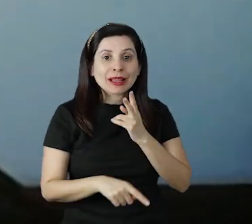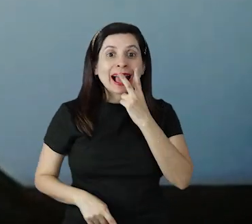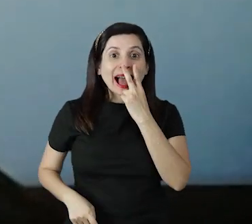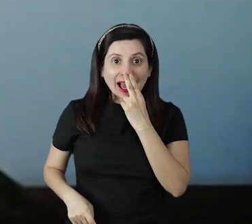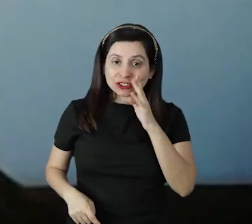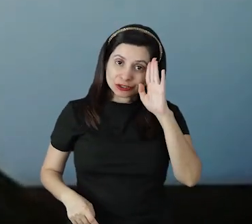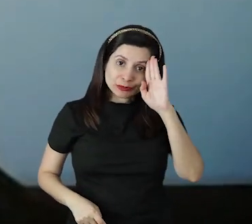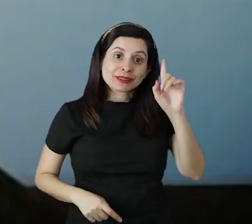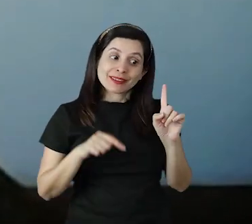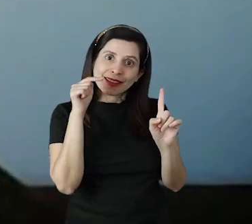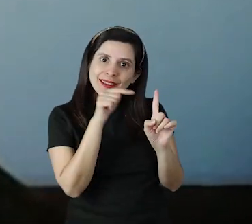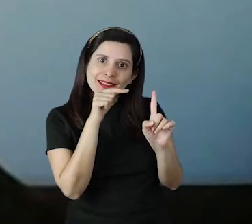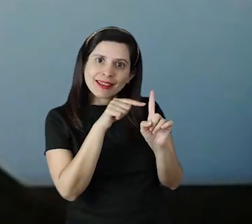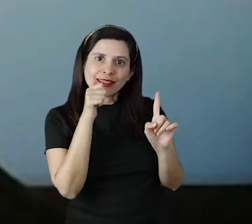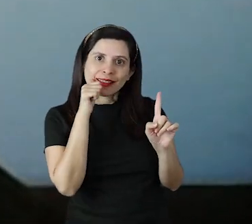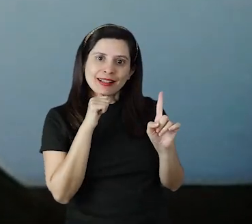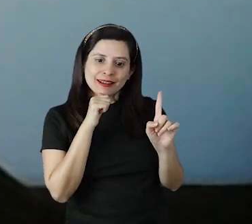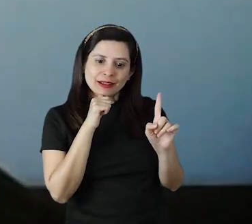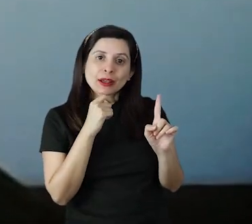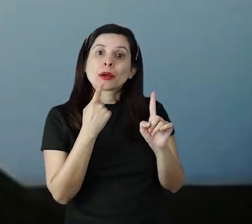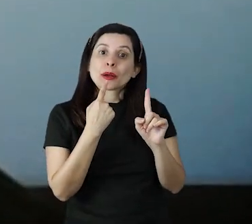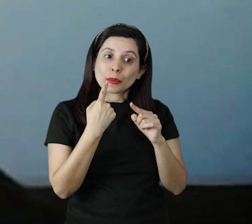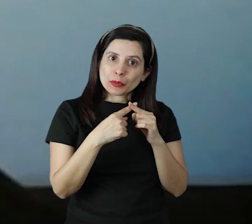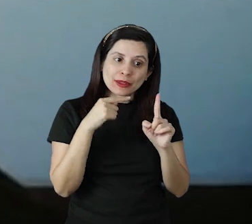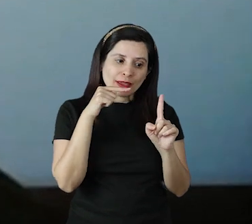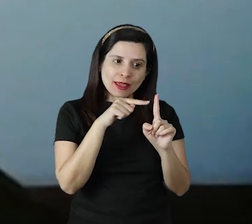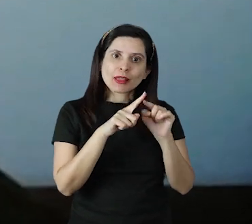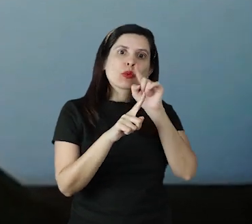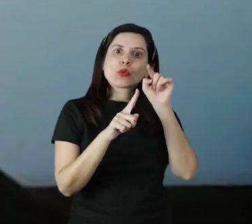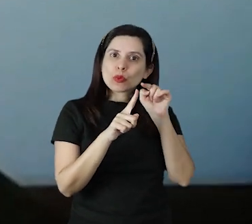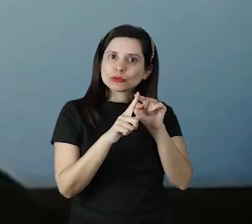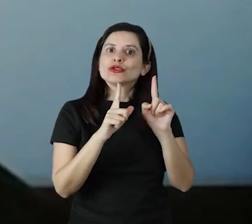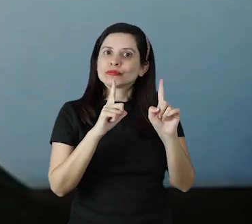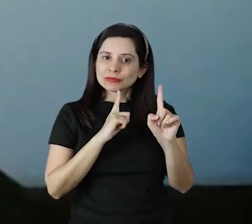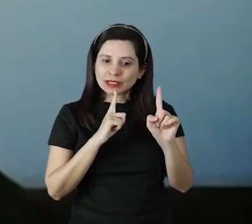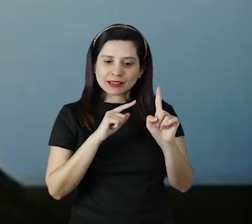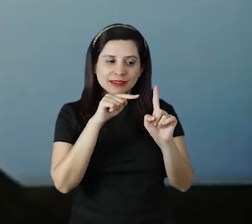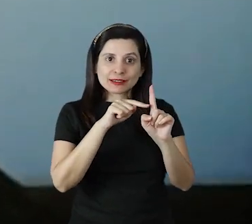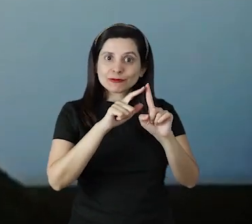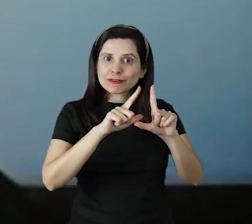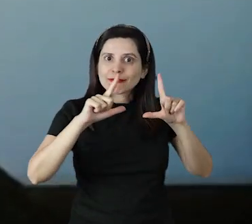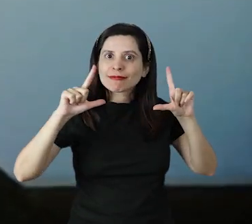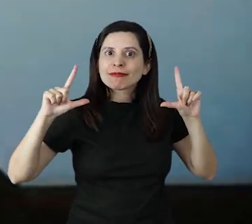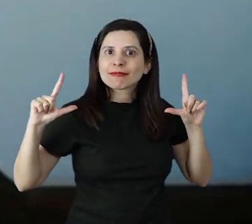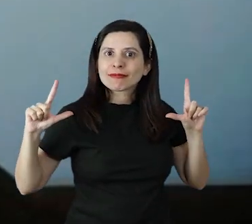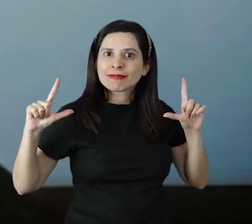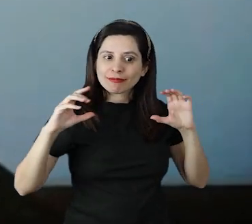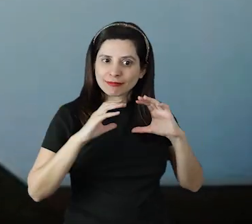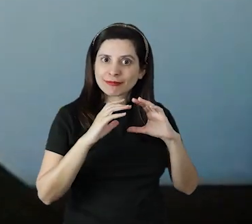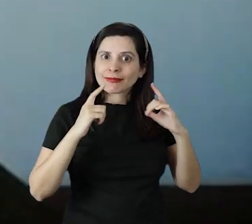que a protagonista é ela, né? Porque ela tem esse objetivo e isso fica mais na cara,